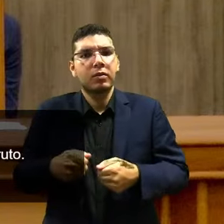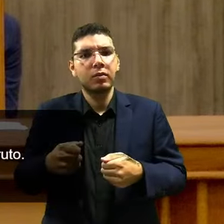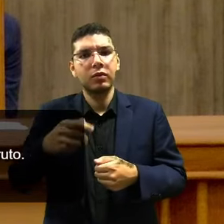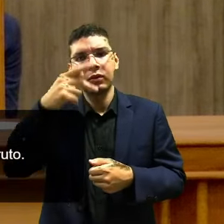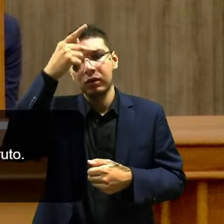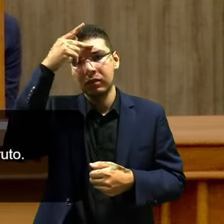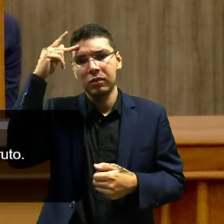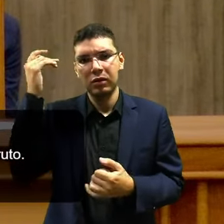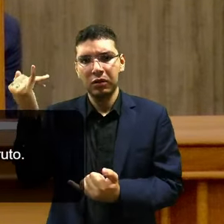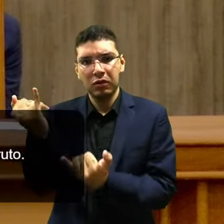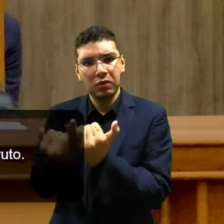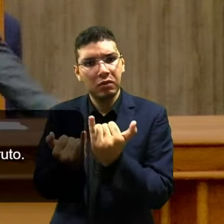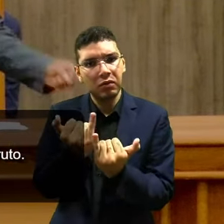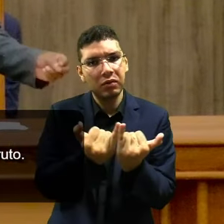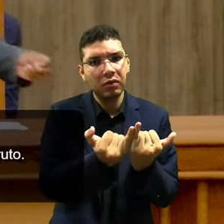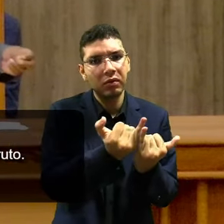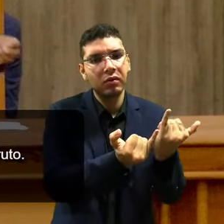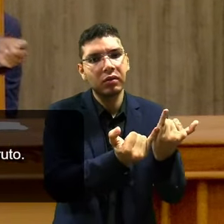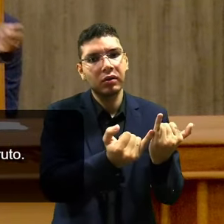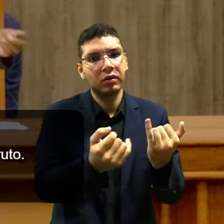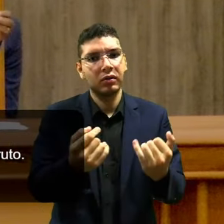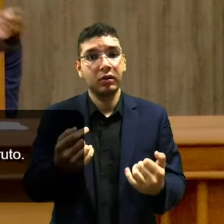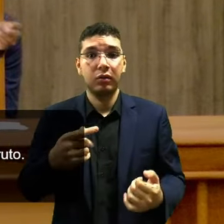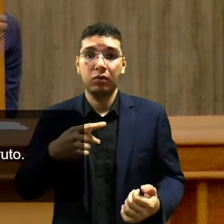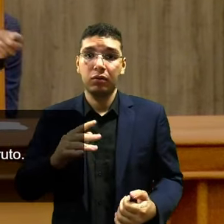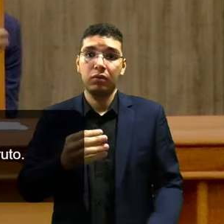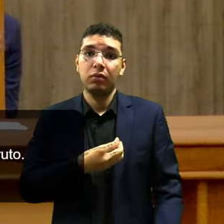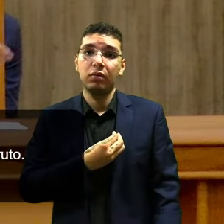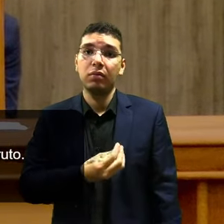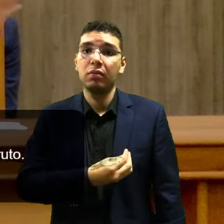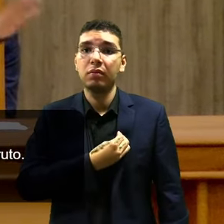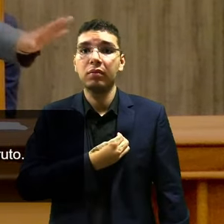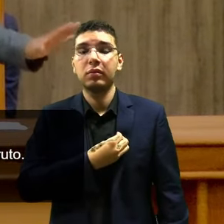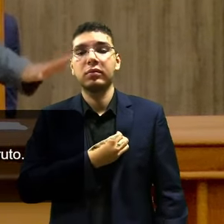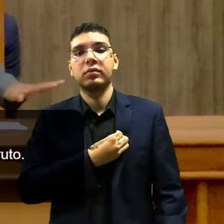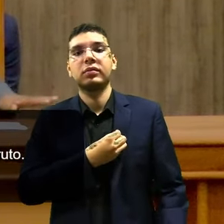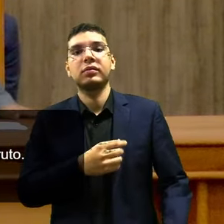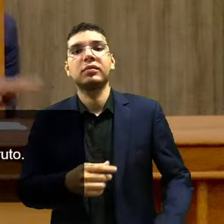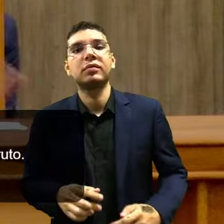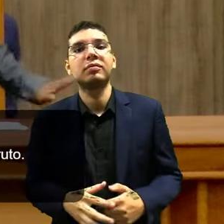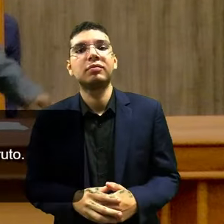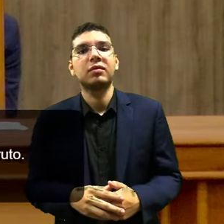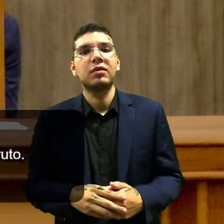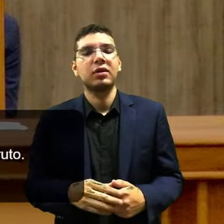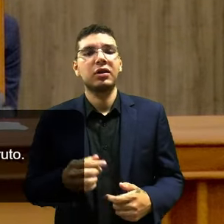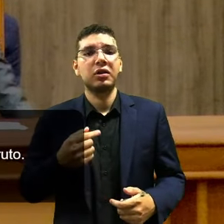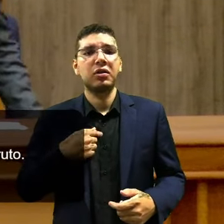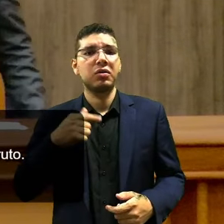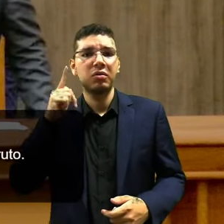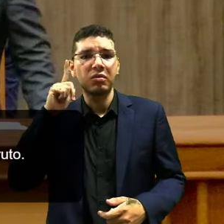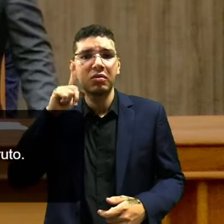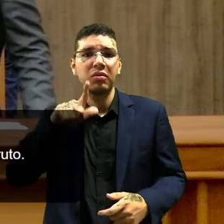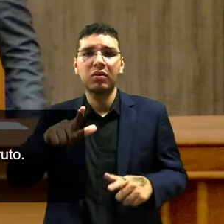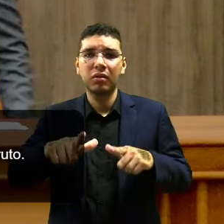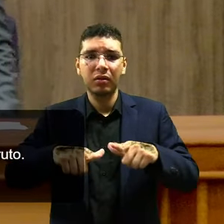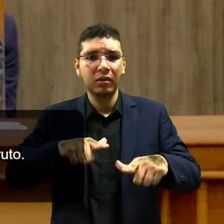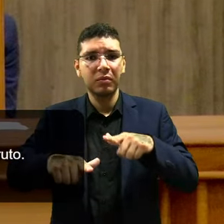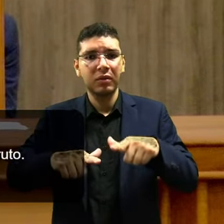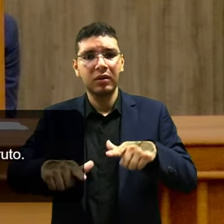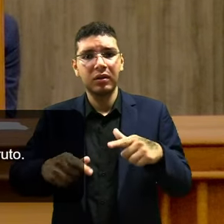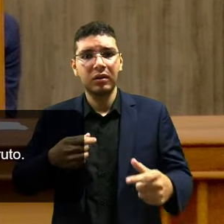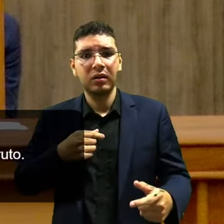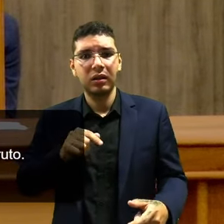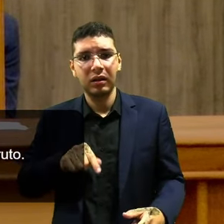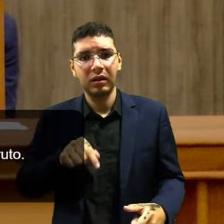a caluniadora pastor não tô produzindo aqui nas irmãs do C deação porque a irmã aqui é um cão deixa esse cão para para lá